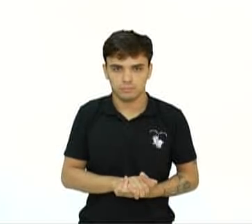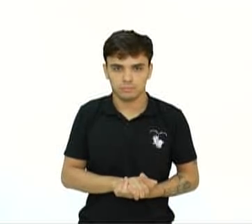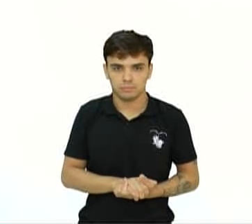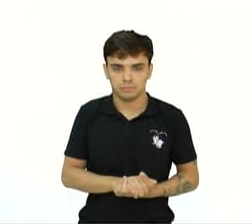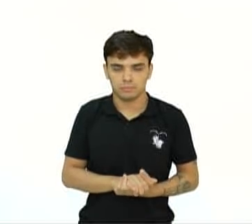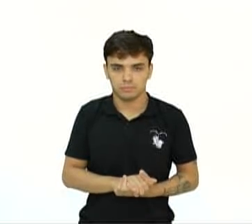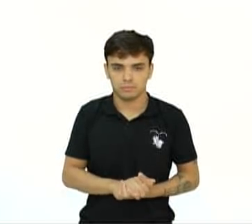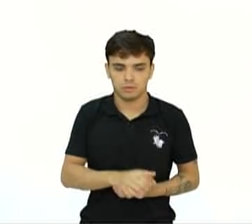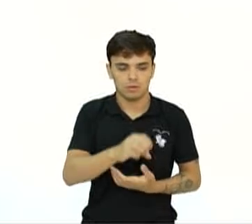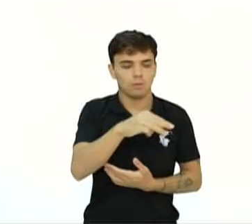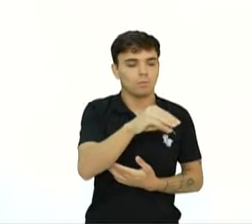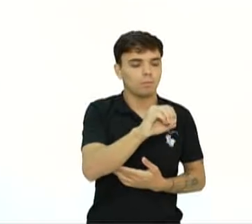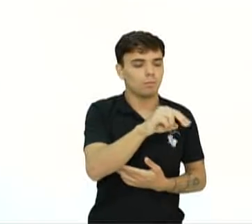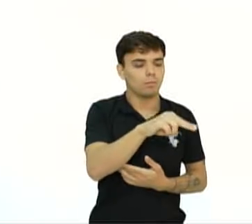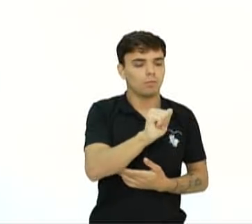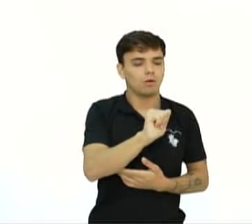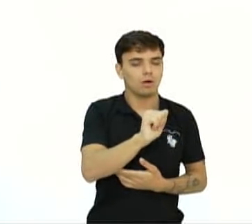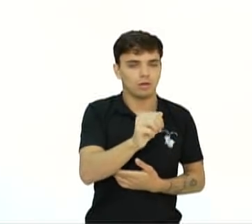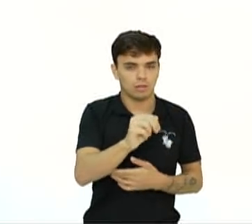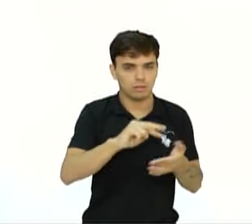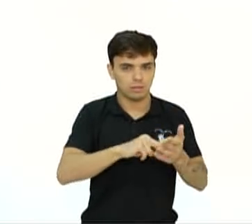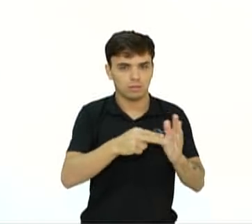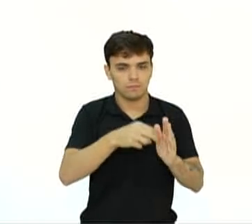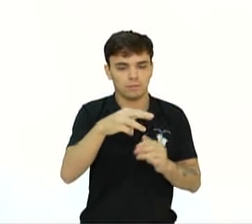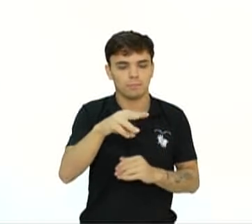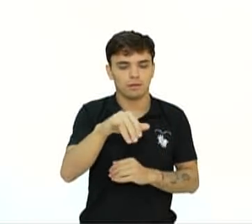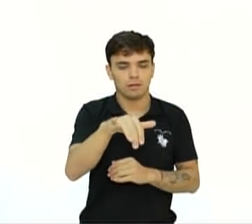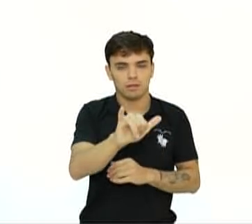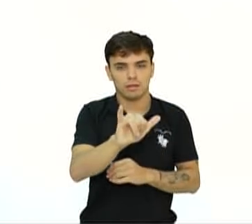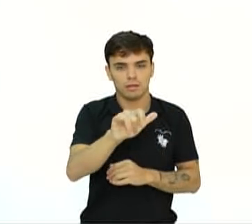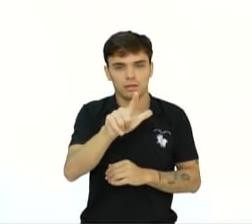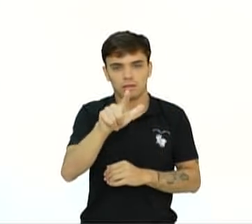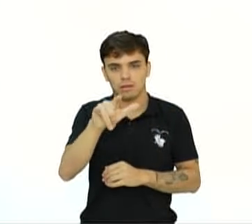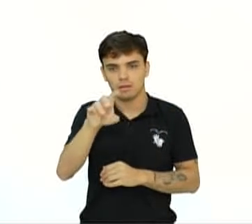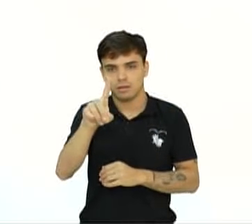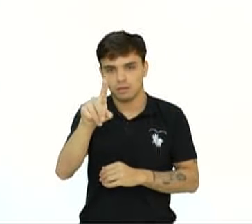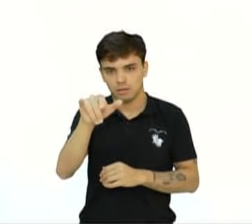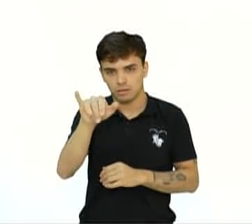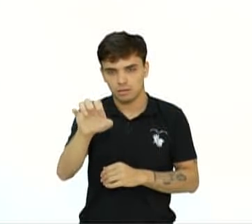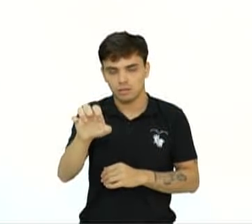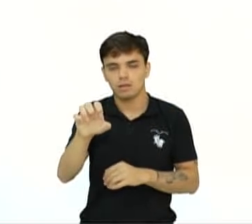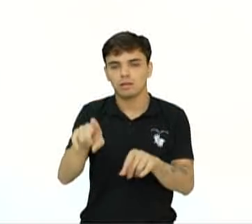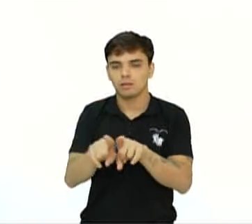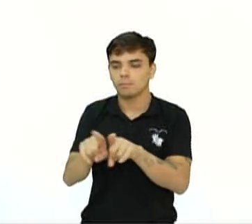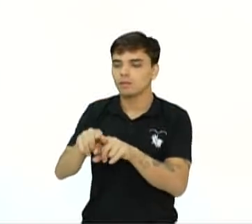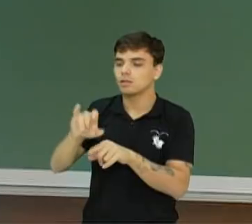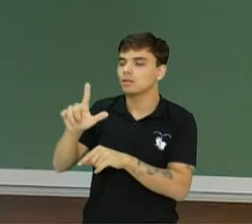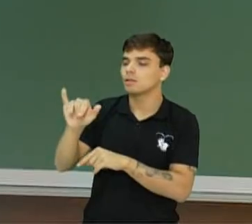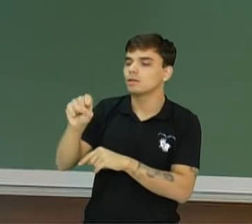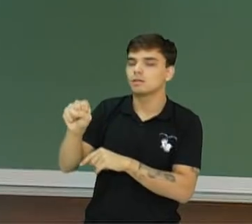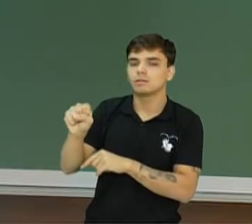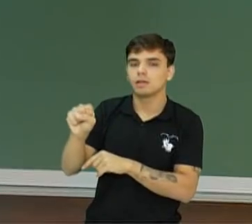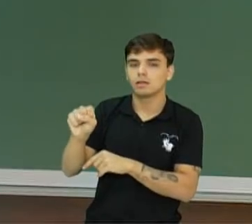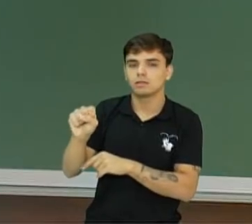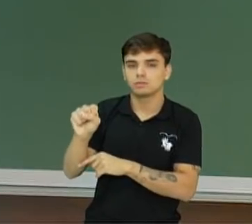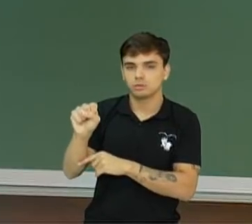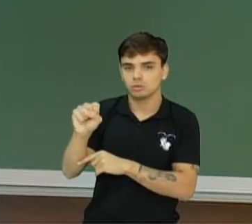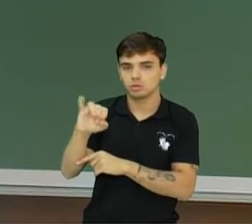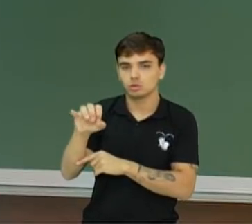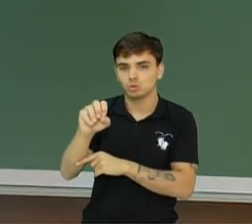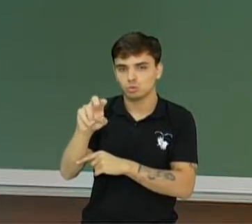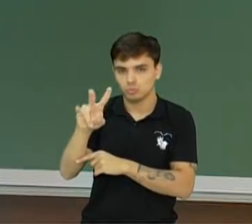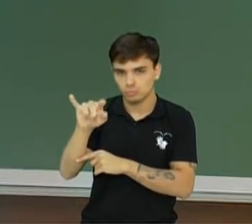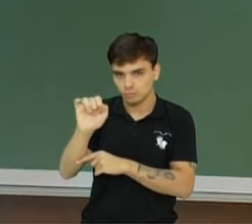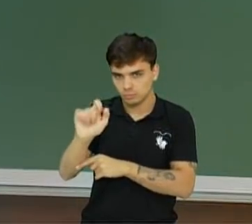Mona, my lady, e Lisa, jovial. O que juntou? O que deu isso, então? O que será que é? Então, a senhora